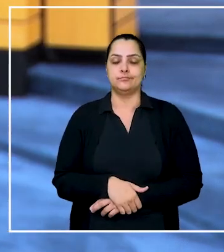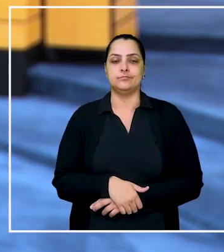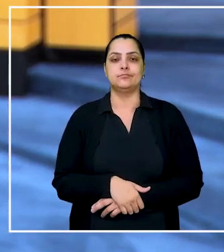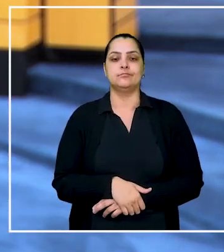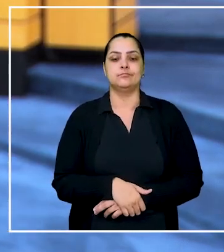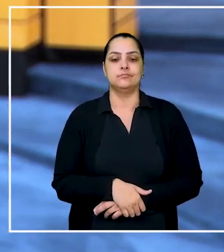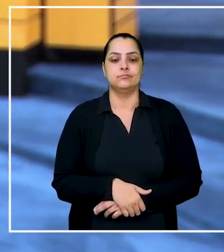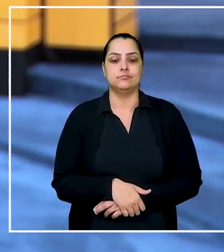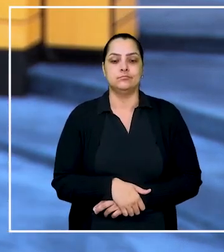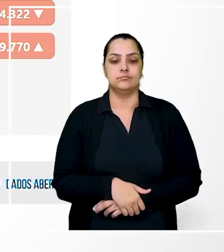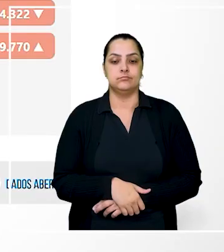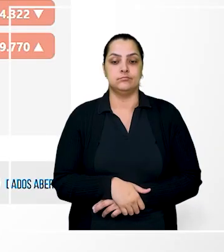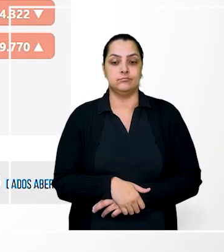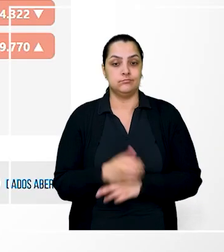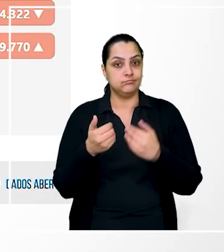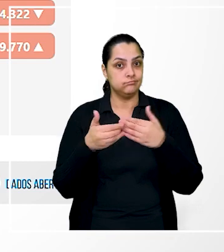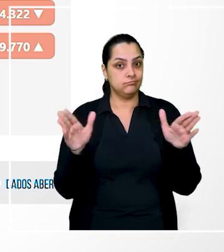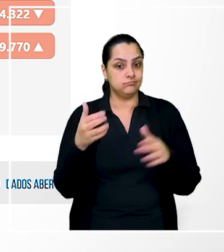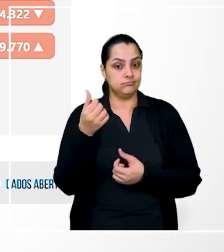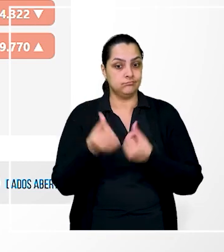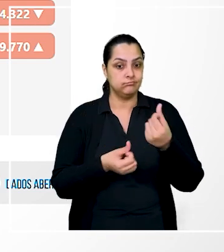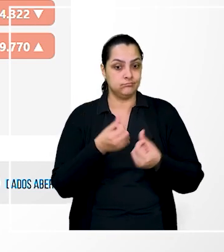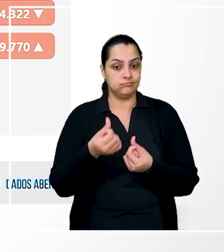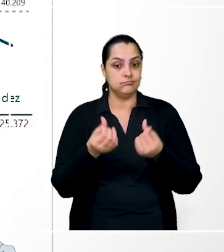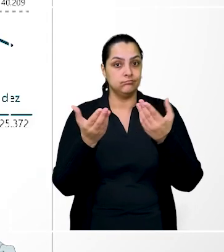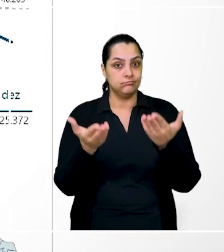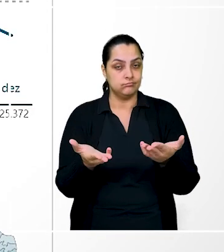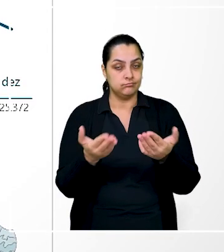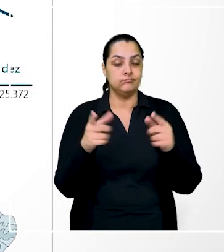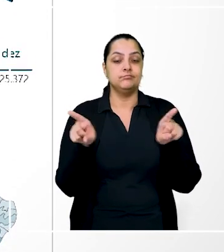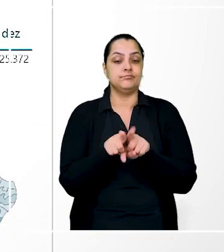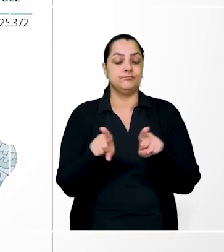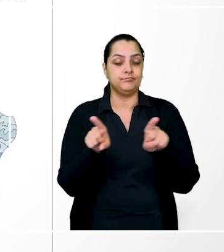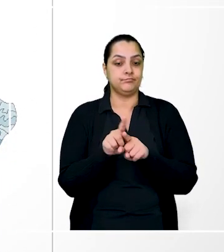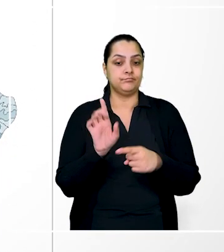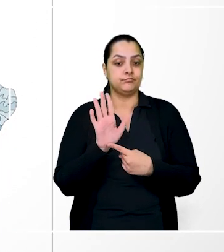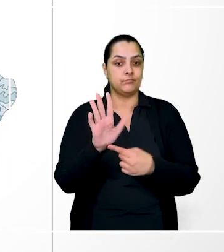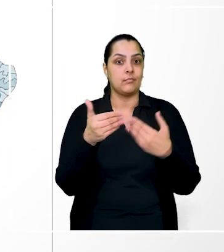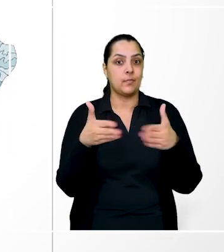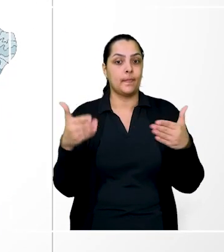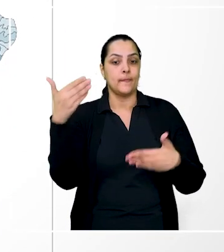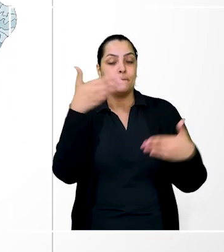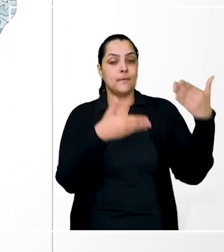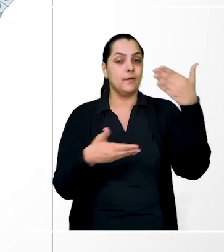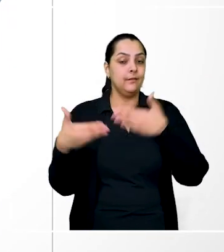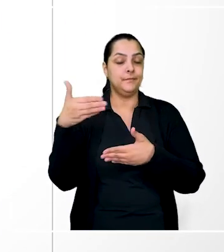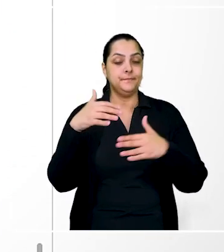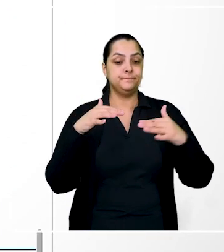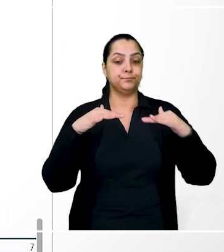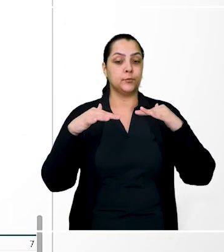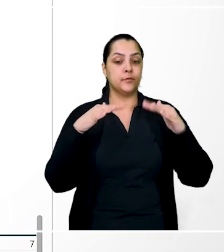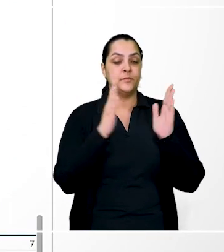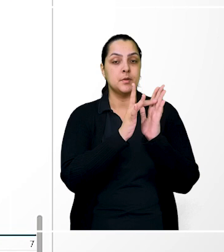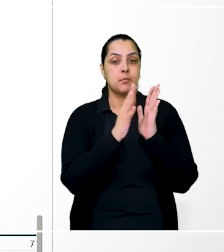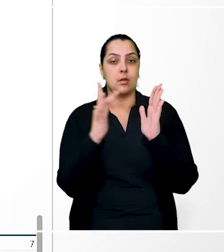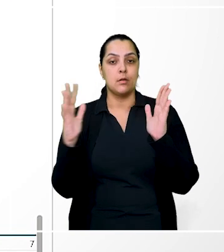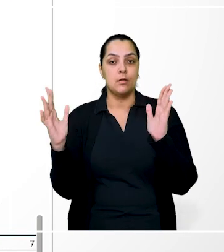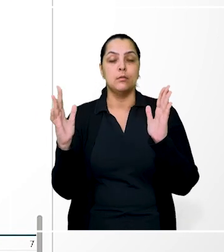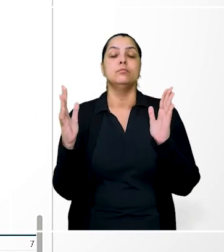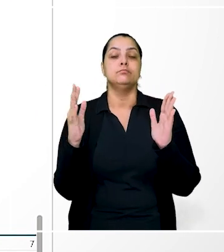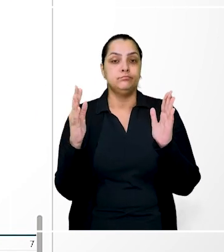de 2023. Durante a abertura do semestre judiciário, também foi lançado o painel da